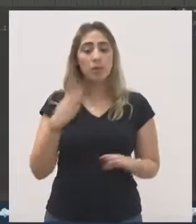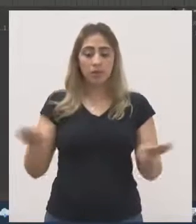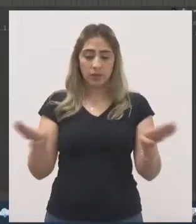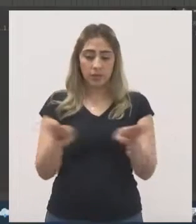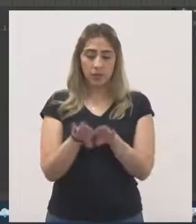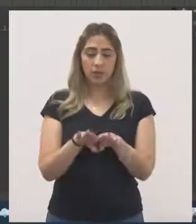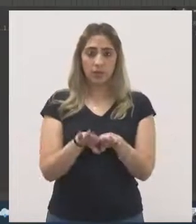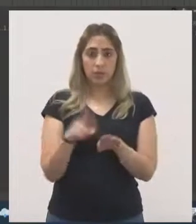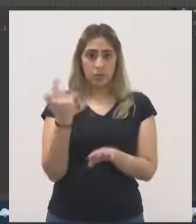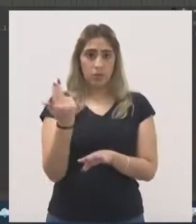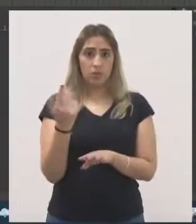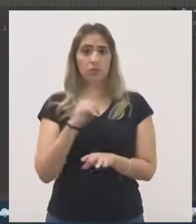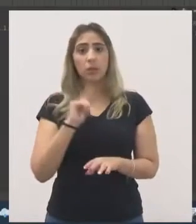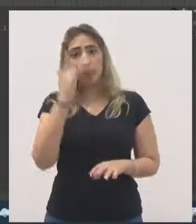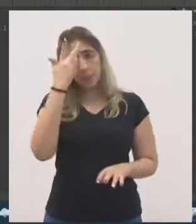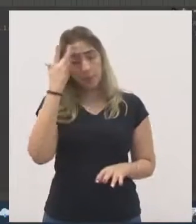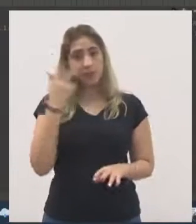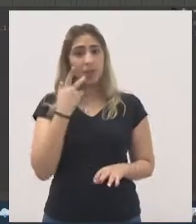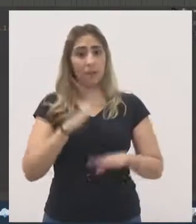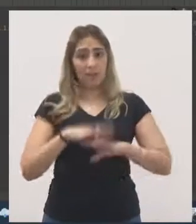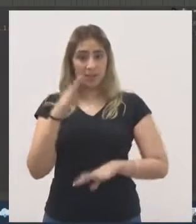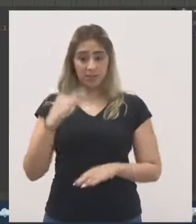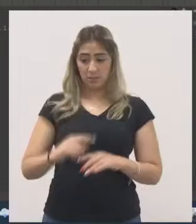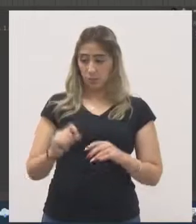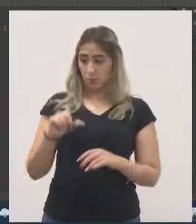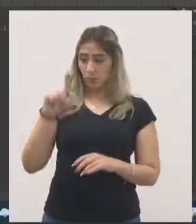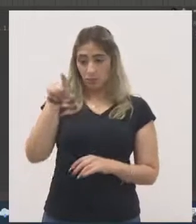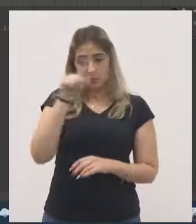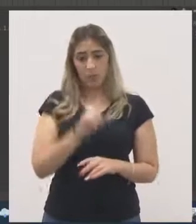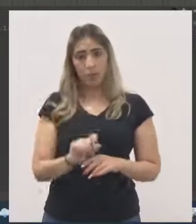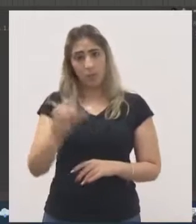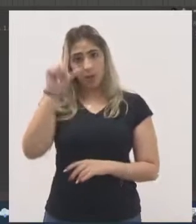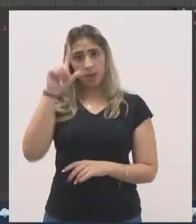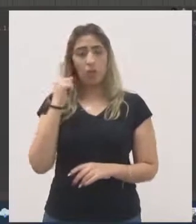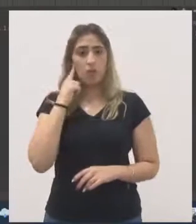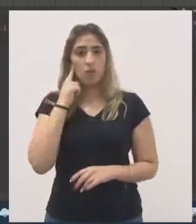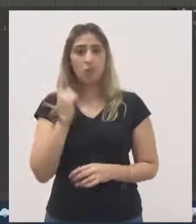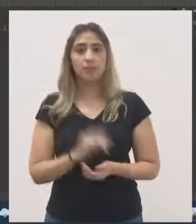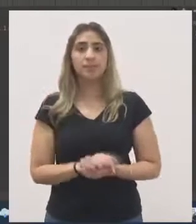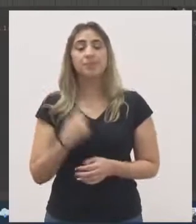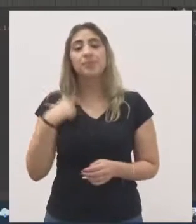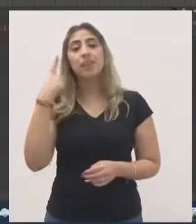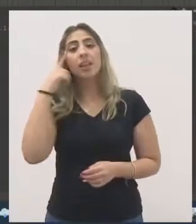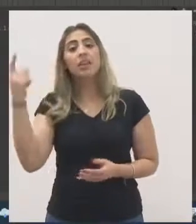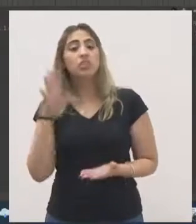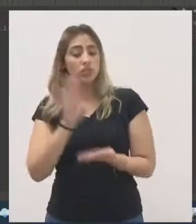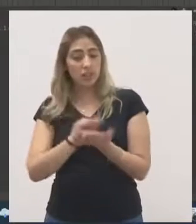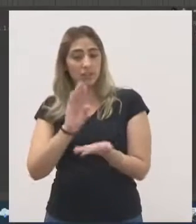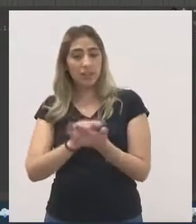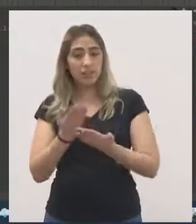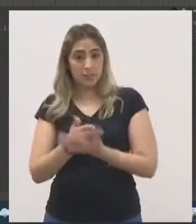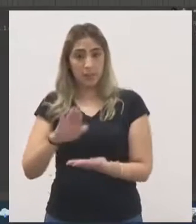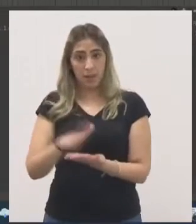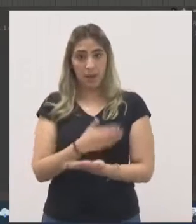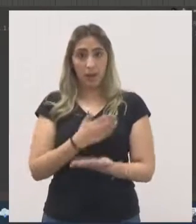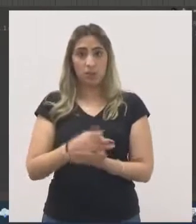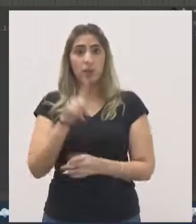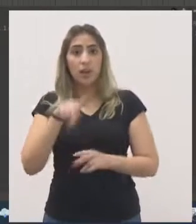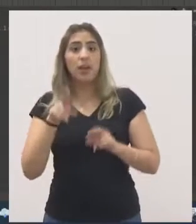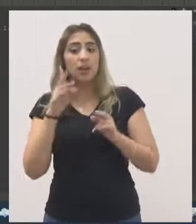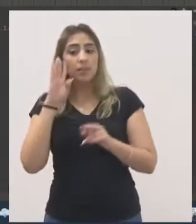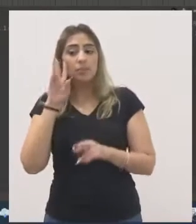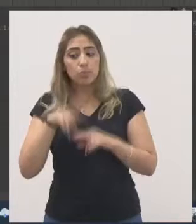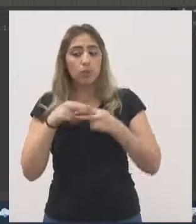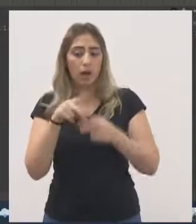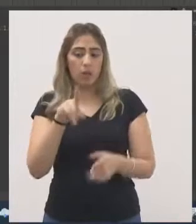Você tem uma pessoa que fala mais alto, você diminui o volume. Então, a ideia de gravar separado é exatamente para